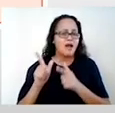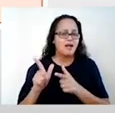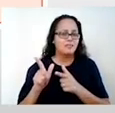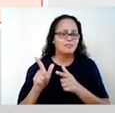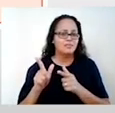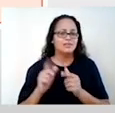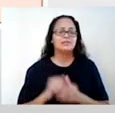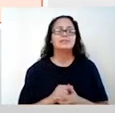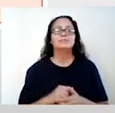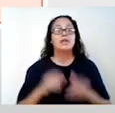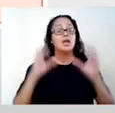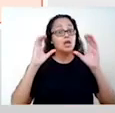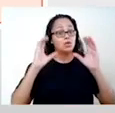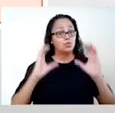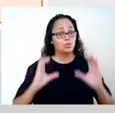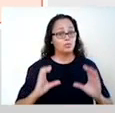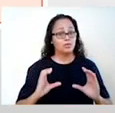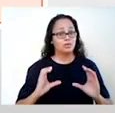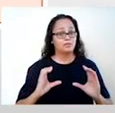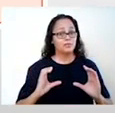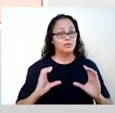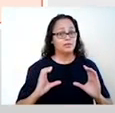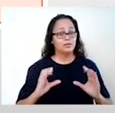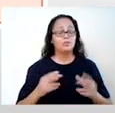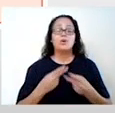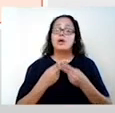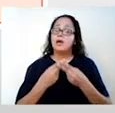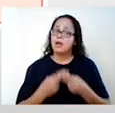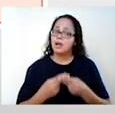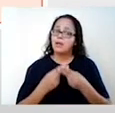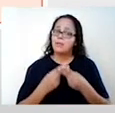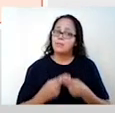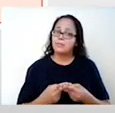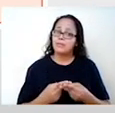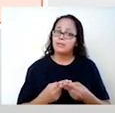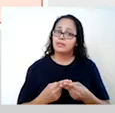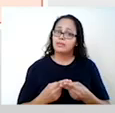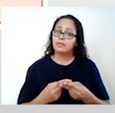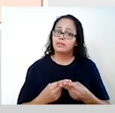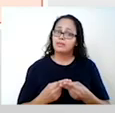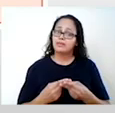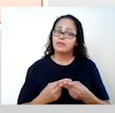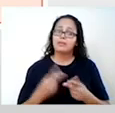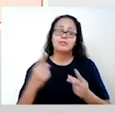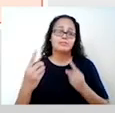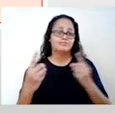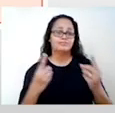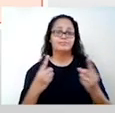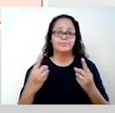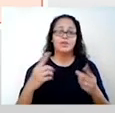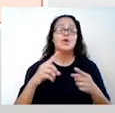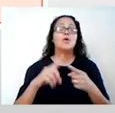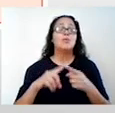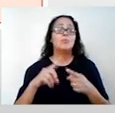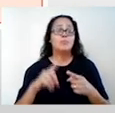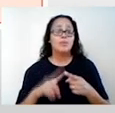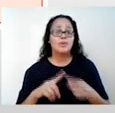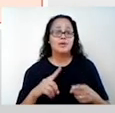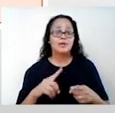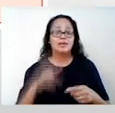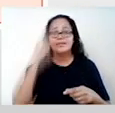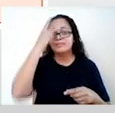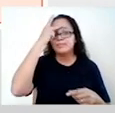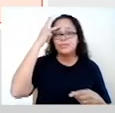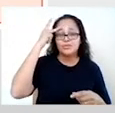de ouro do comportamento é a tolerância mútua, já que nunca pensaremos todos da mesma maneira. Então, olha só essa ideia